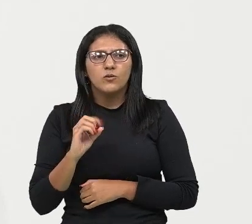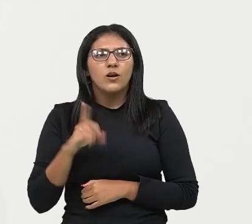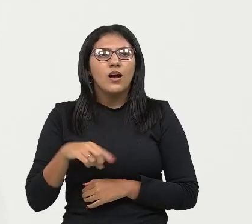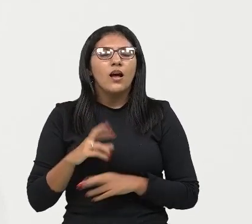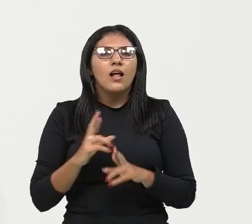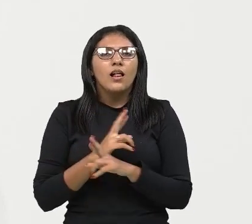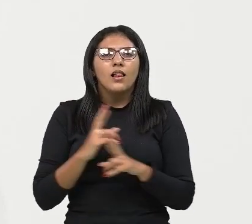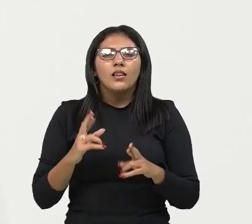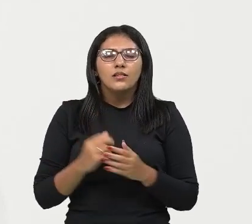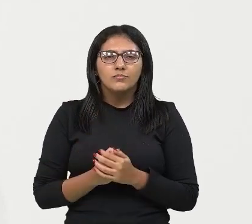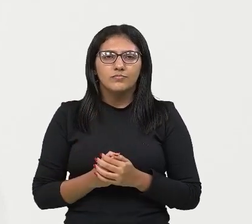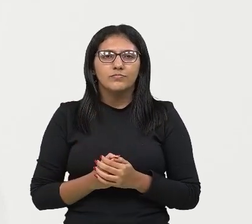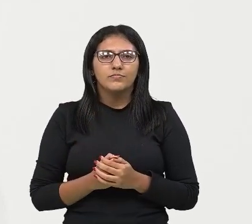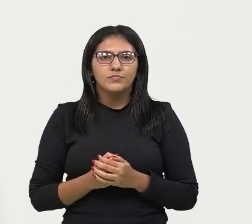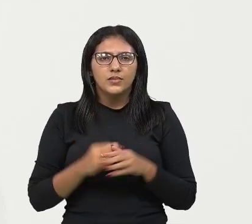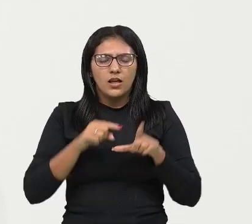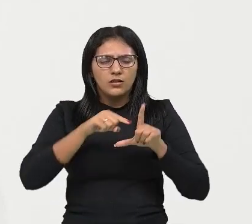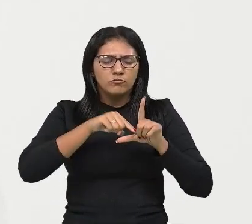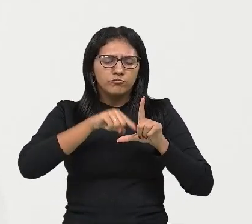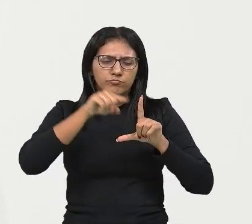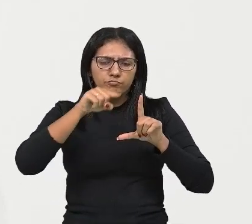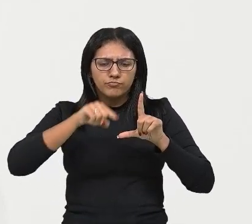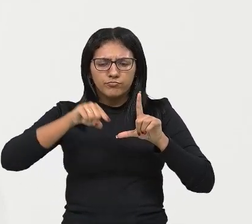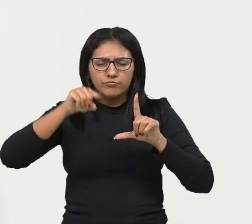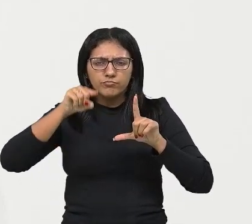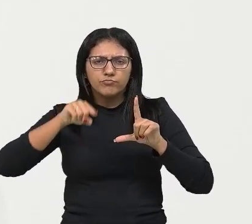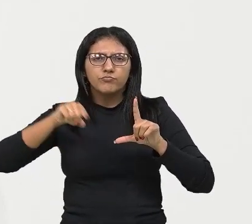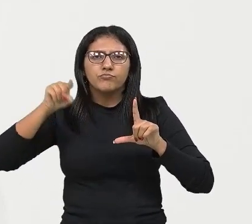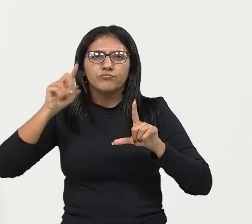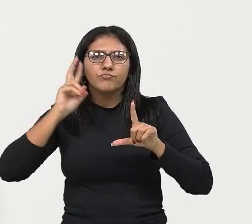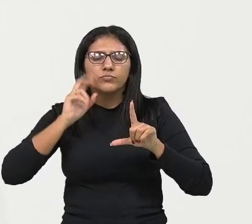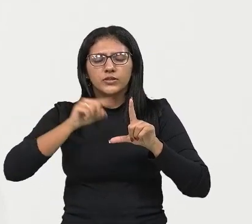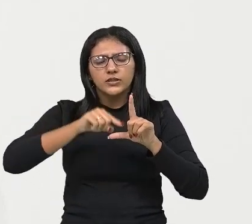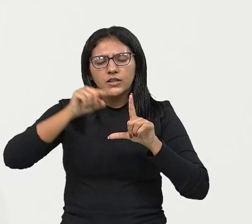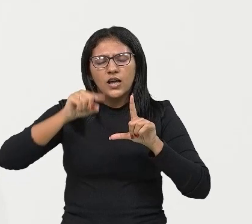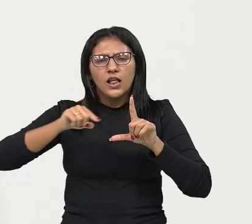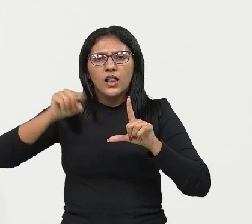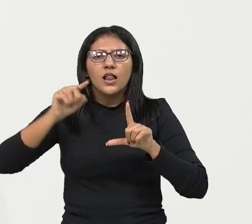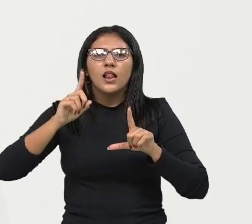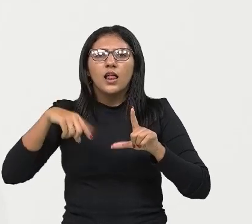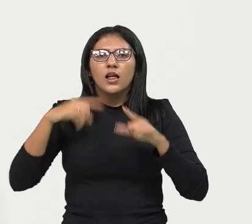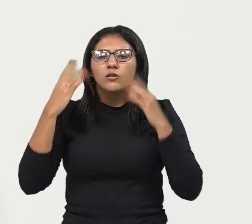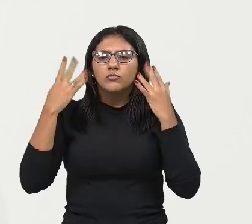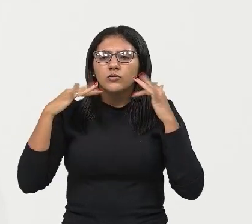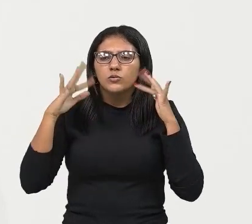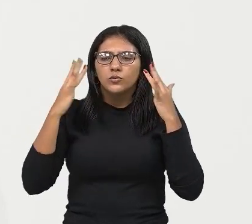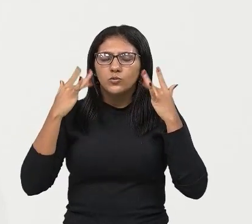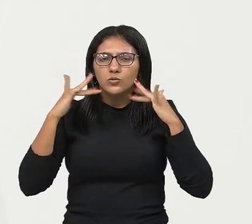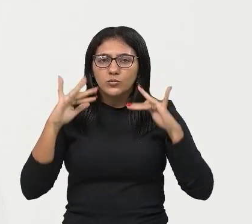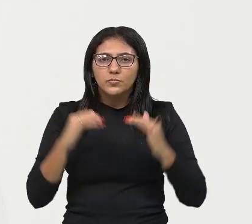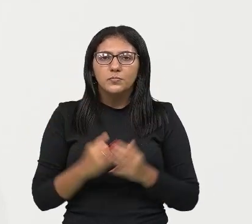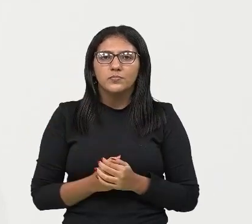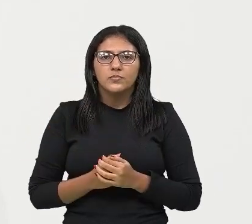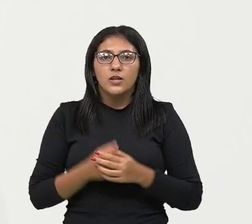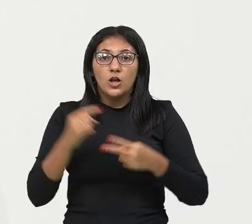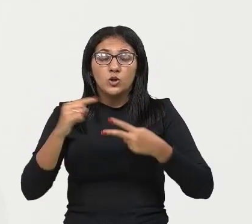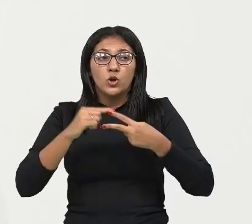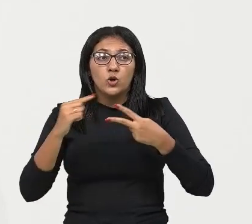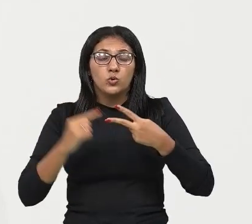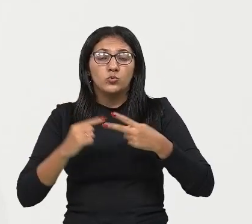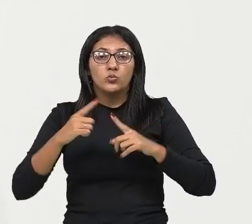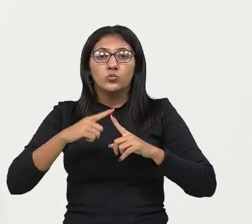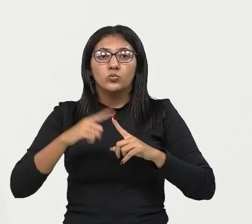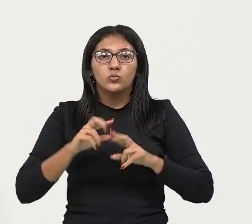crescimento natural ou o crescimento vegetativo, ele vai ser determinado pela diferença de duas taxas,